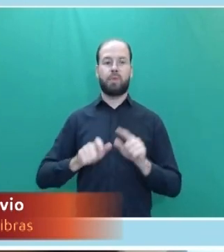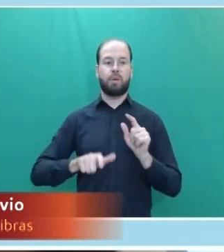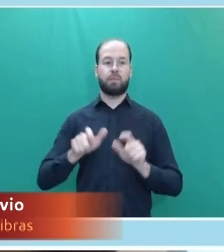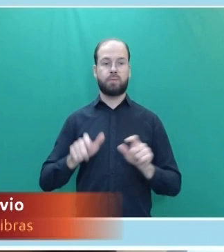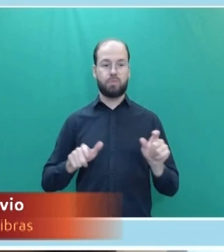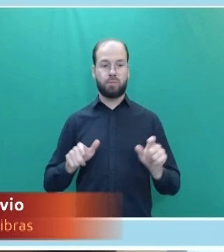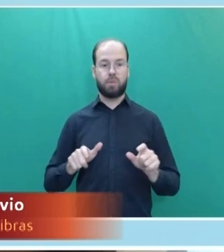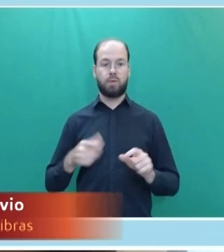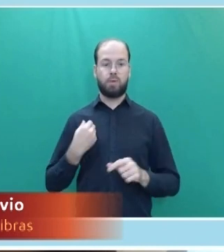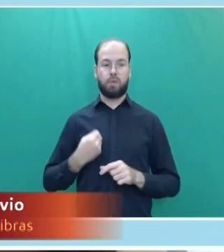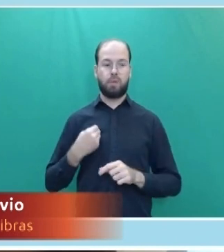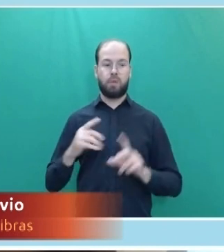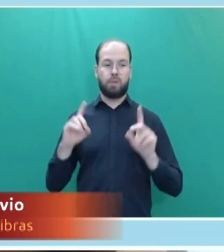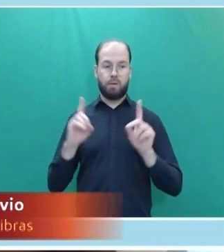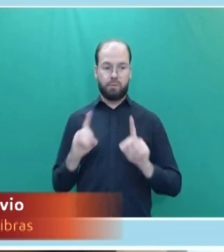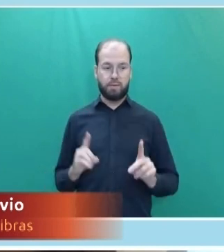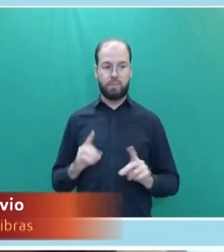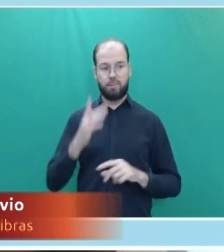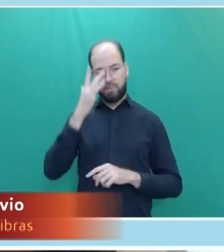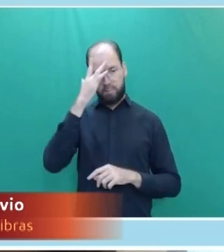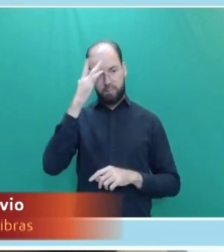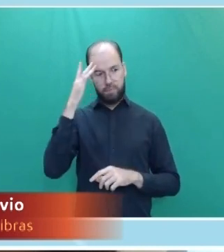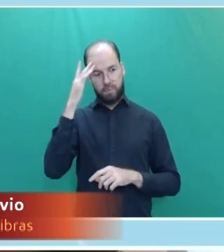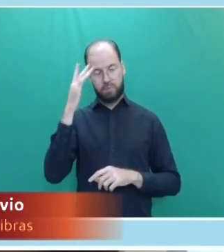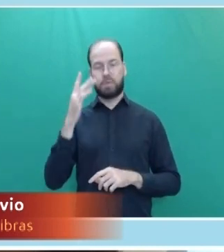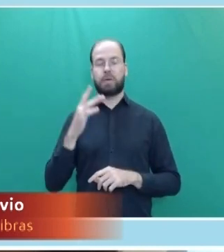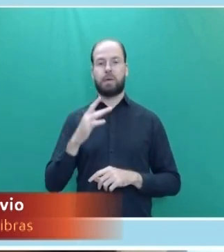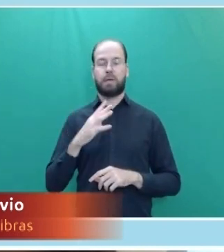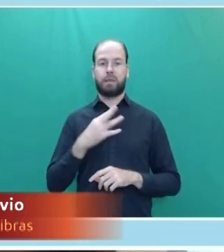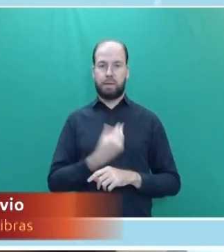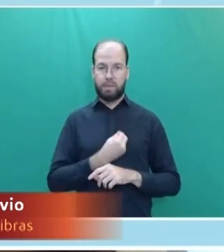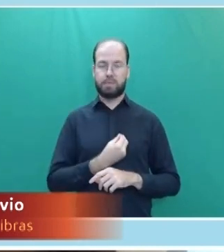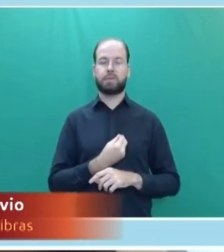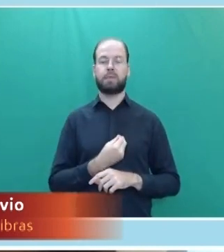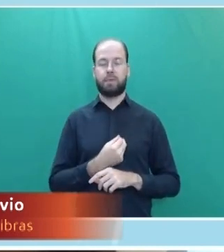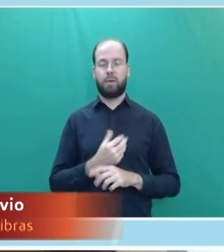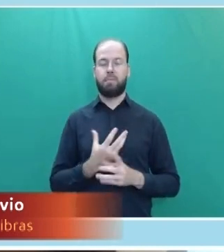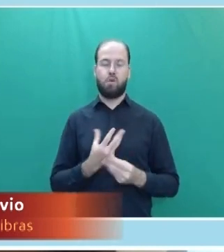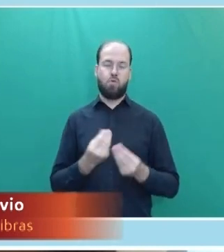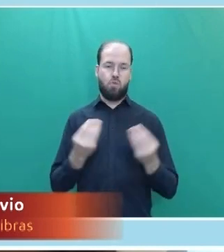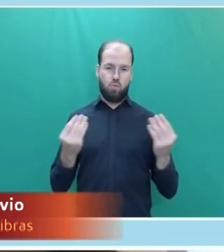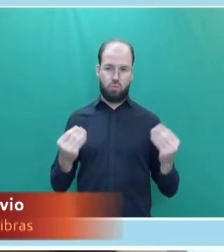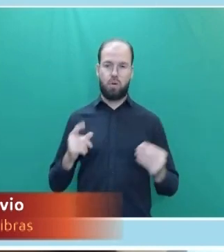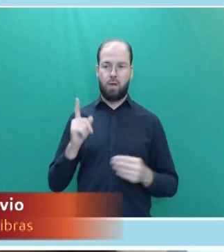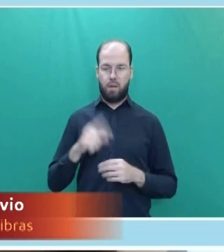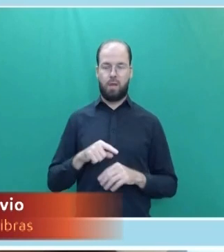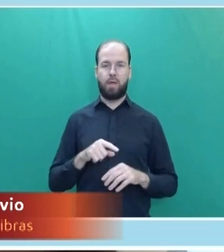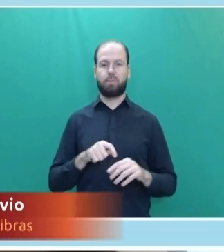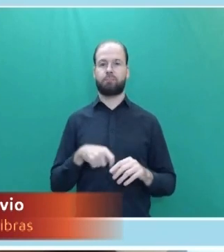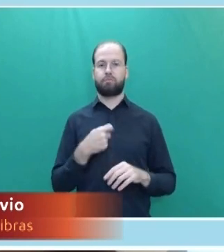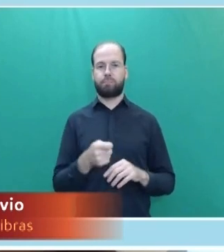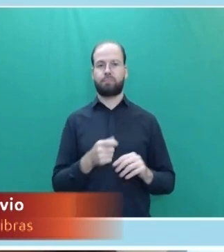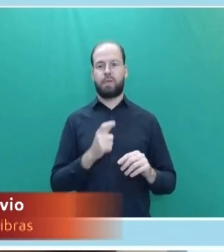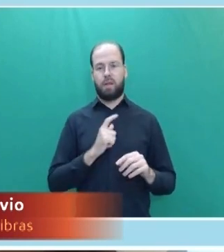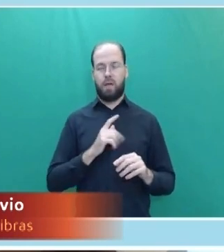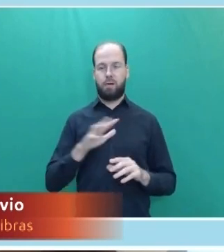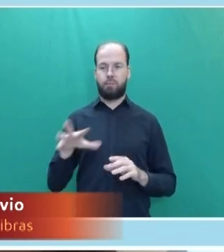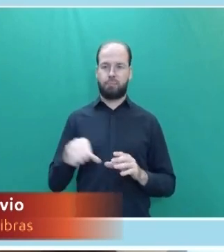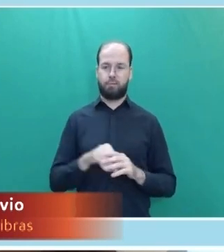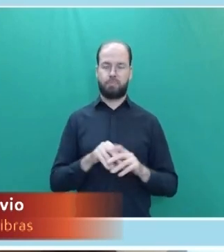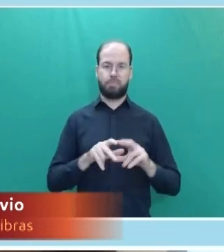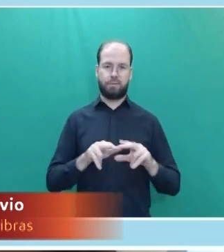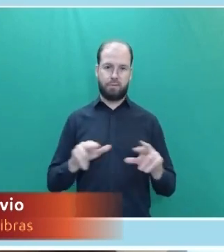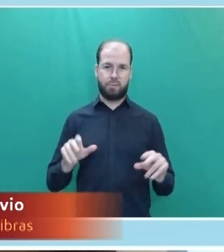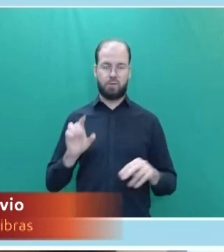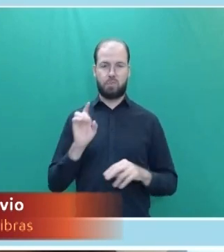com deficiência, as pessoas trans, as outras pessoas, elas são muitas, né? Como a gente já falou, é uma sigla, cabe muita gente, né? Não só